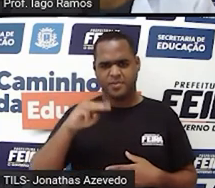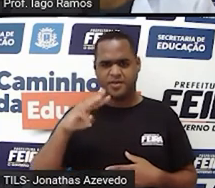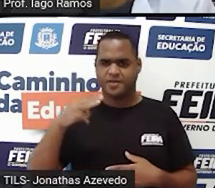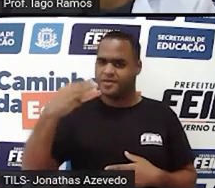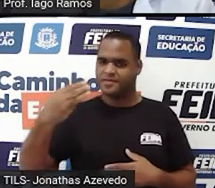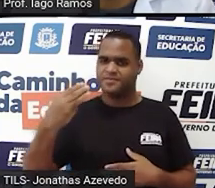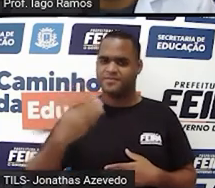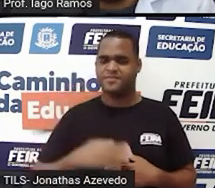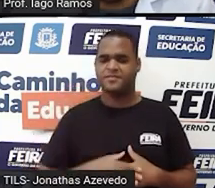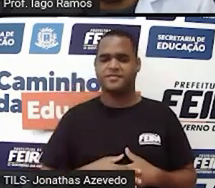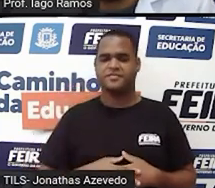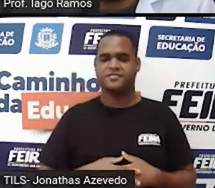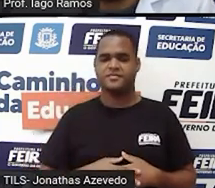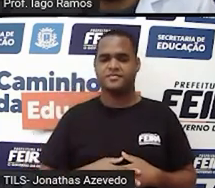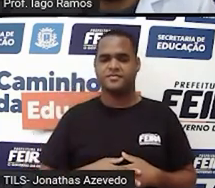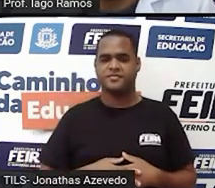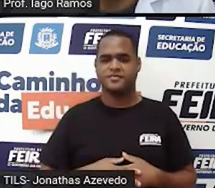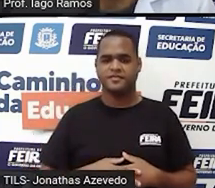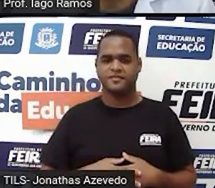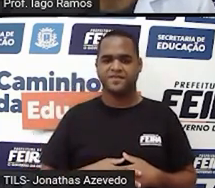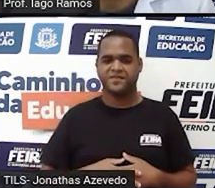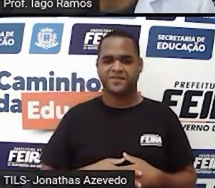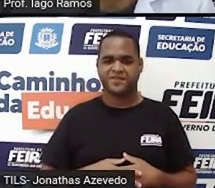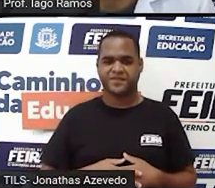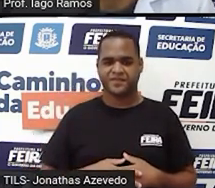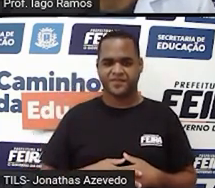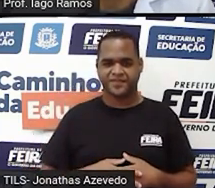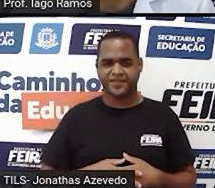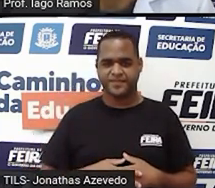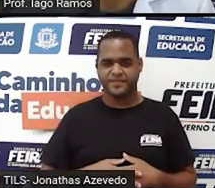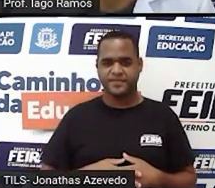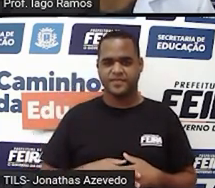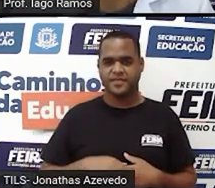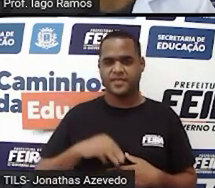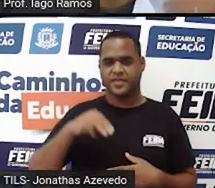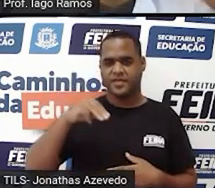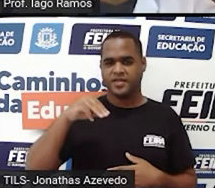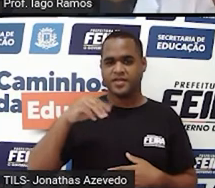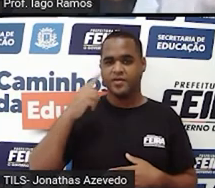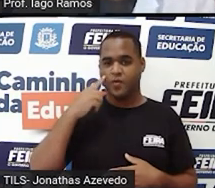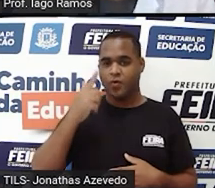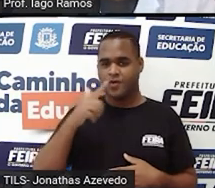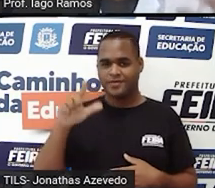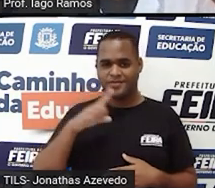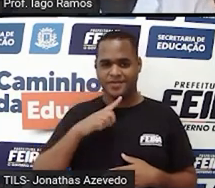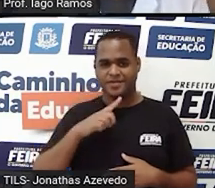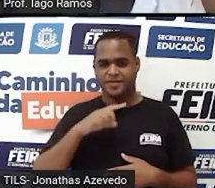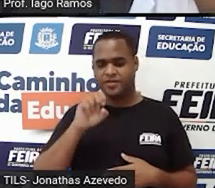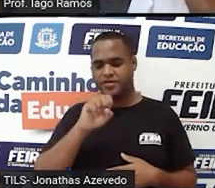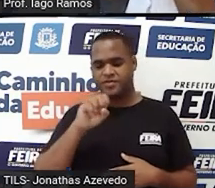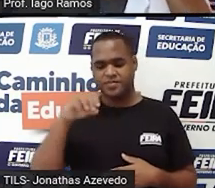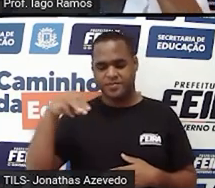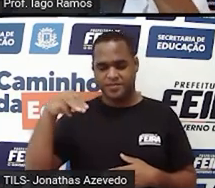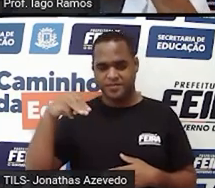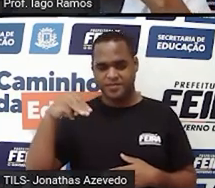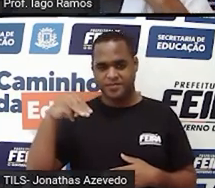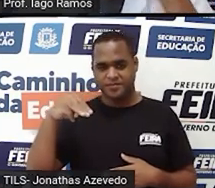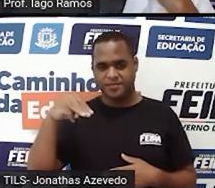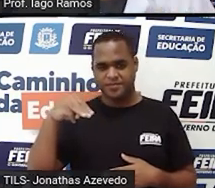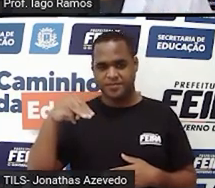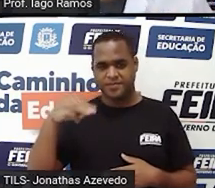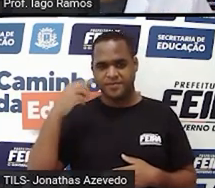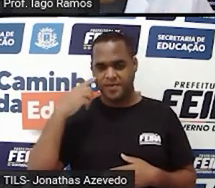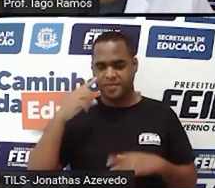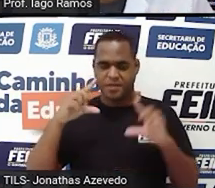cúbico km elevado a 3 e abaixo do metro cúbico a gente tem o submúltiplos que são para volumes